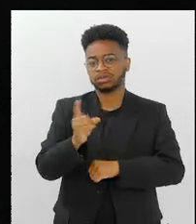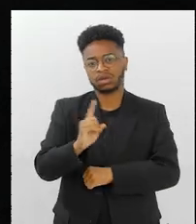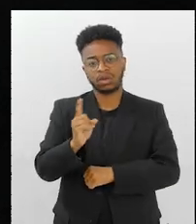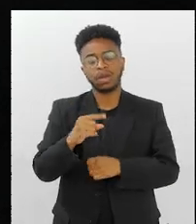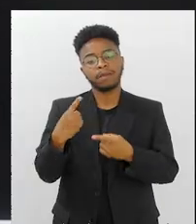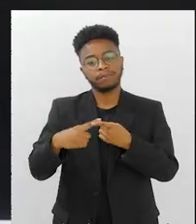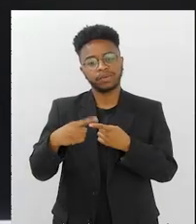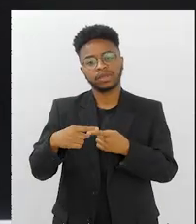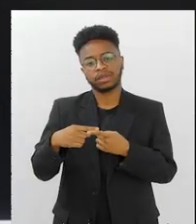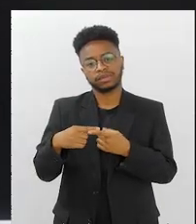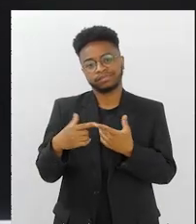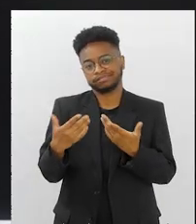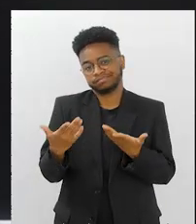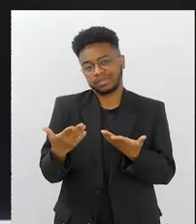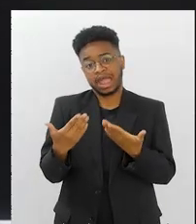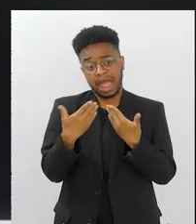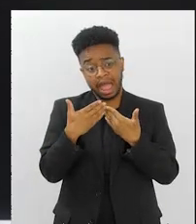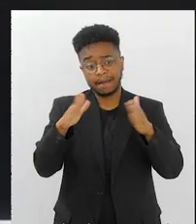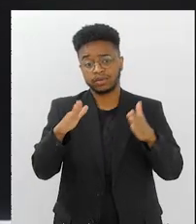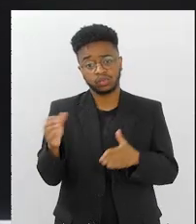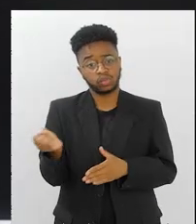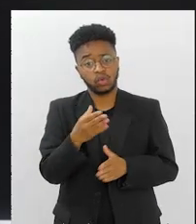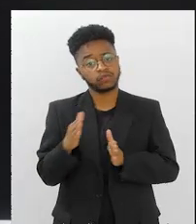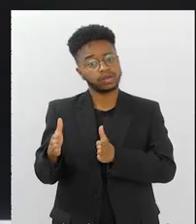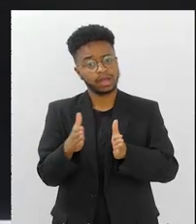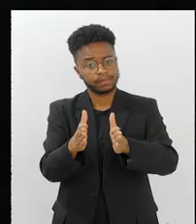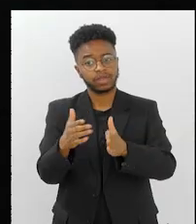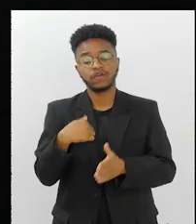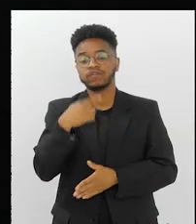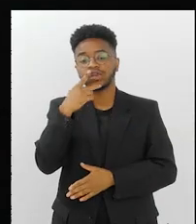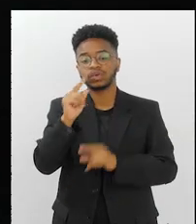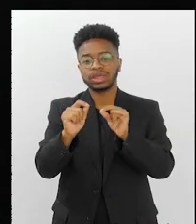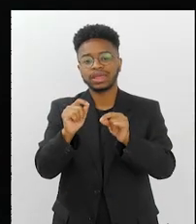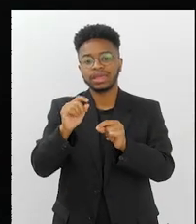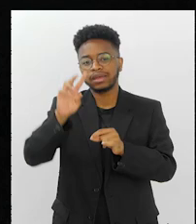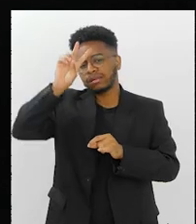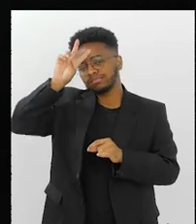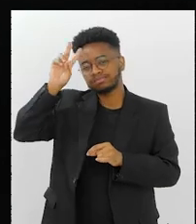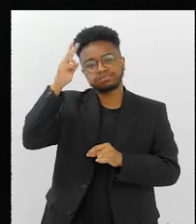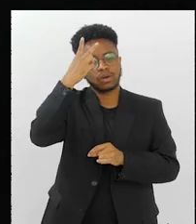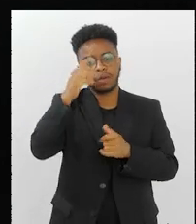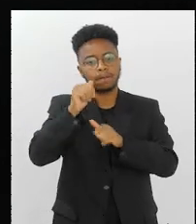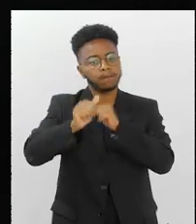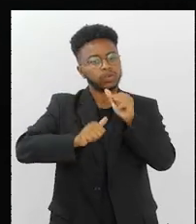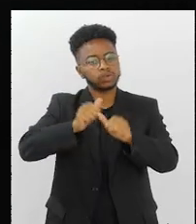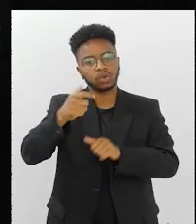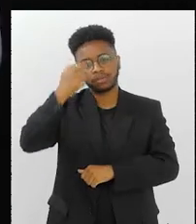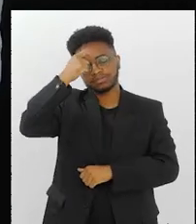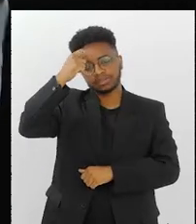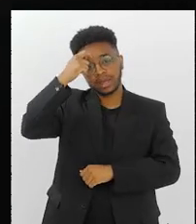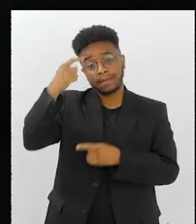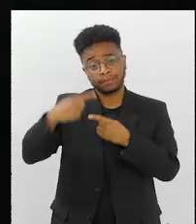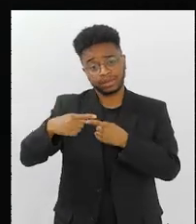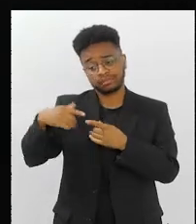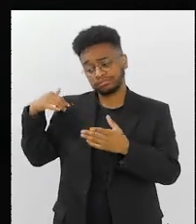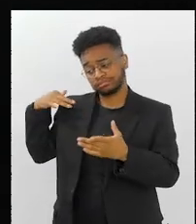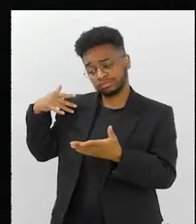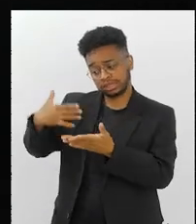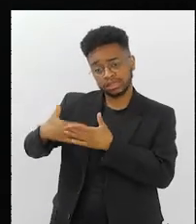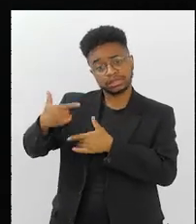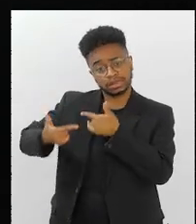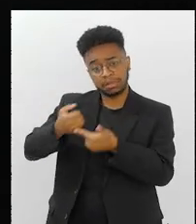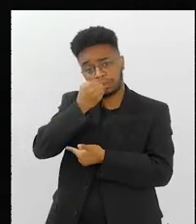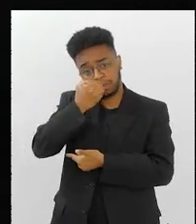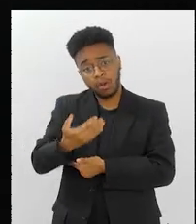sim é isso que eu ia falar se abriu uma outra porta a acho que eu costumo dizer que eu virei uma chave da minha carreira que vinha de trabalhos muito bons